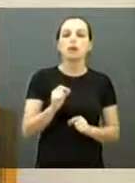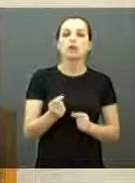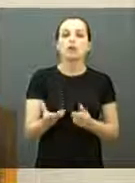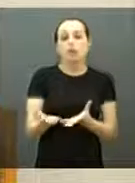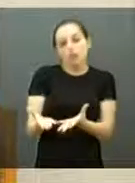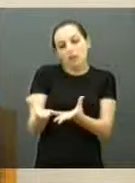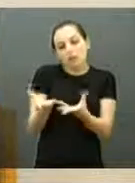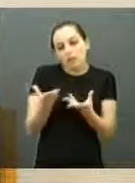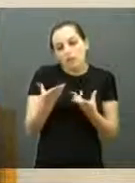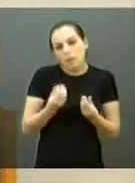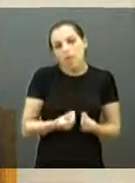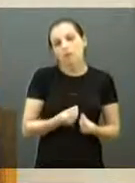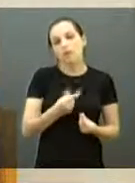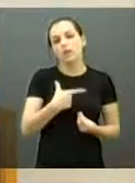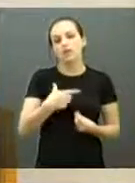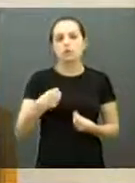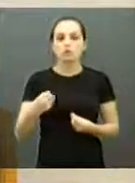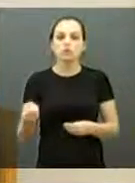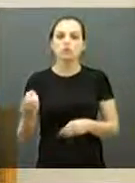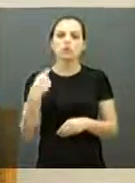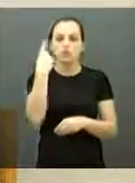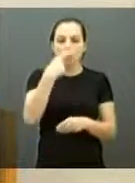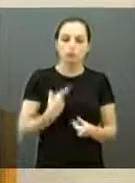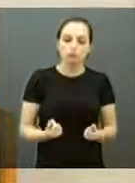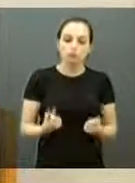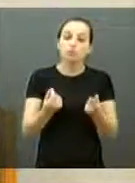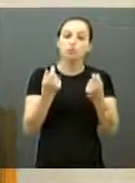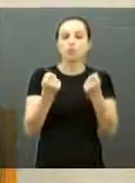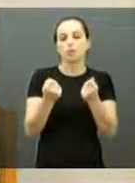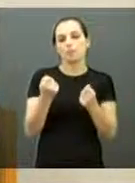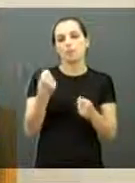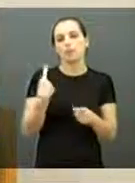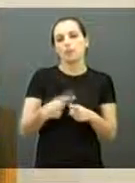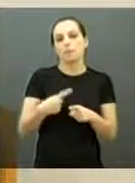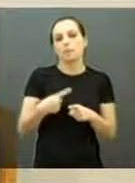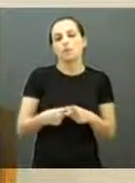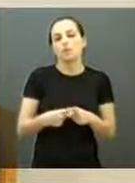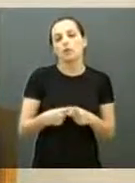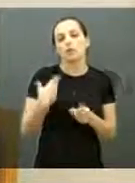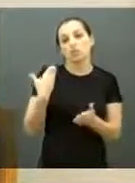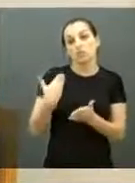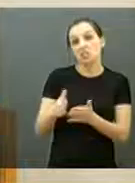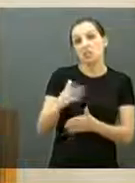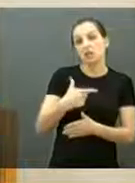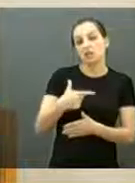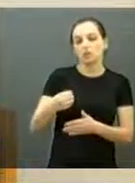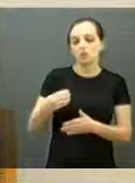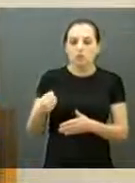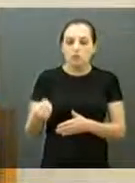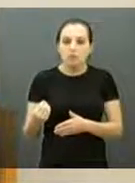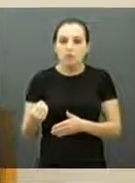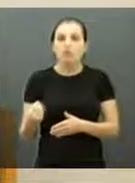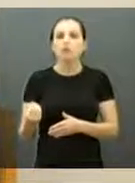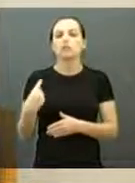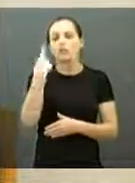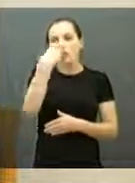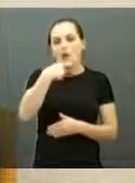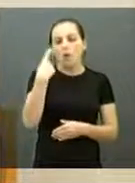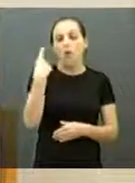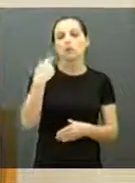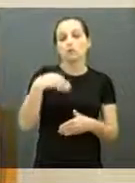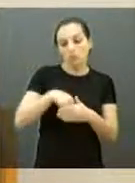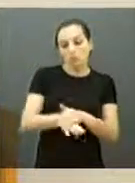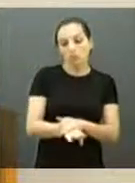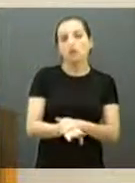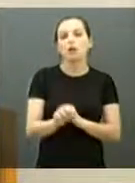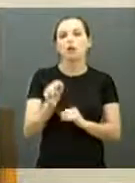receber as 200 de uma vez. Senão ele ia dar as 20 horas, ia somar, ia tirar das 200 e poucas horas que ele tem no banco, e